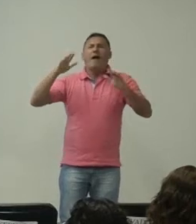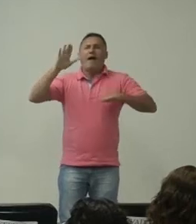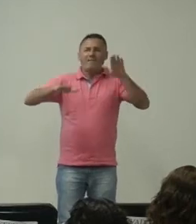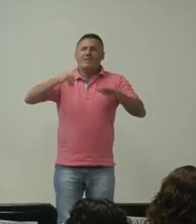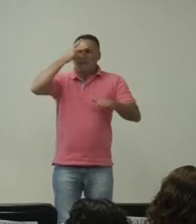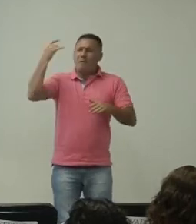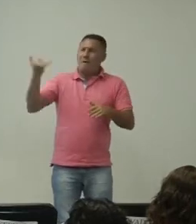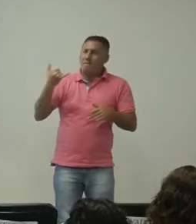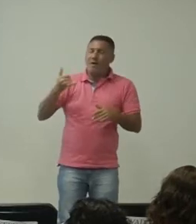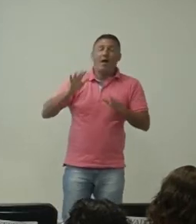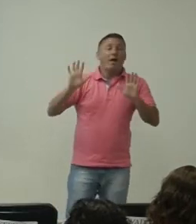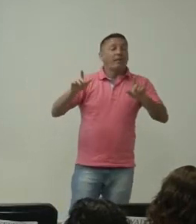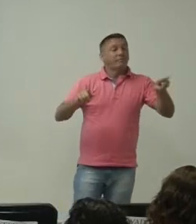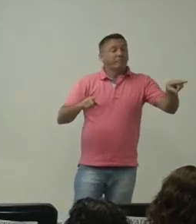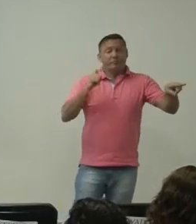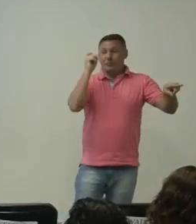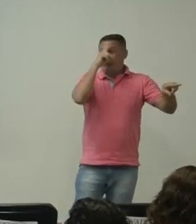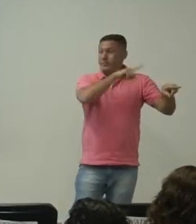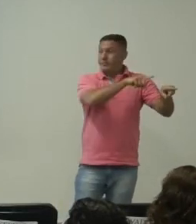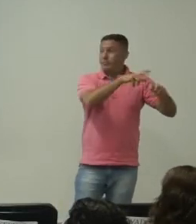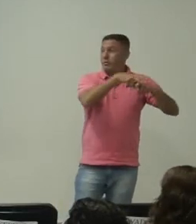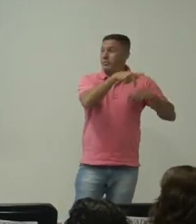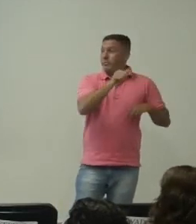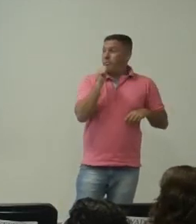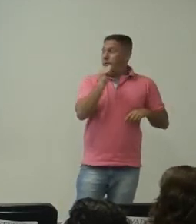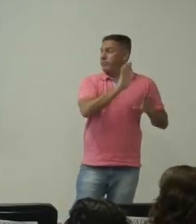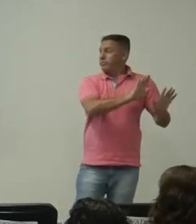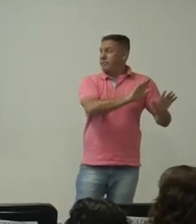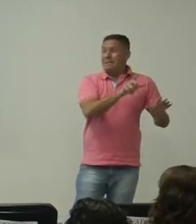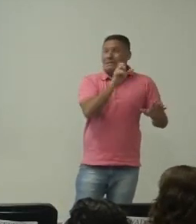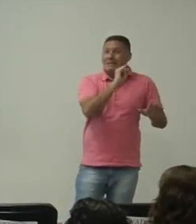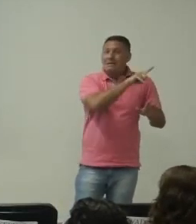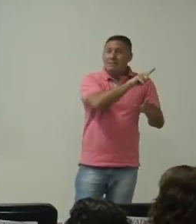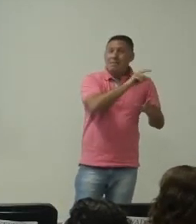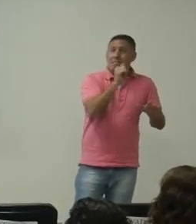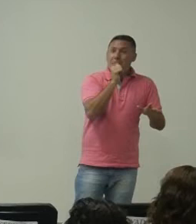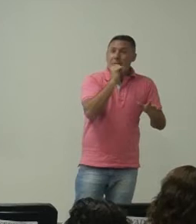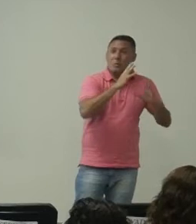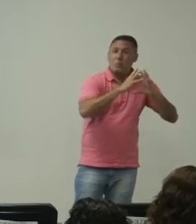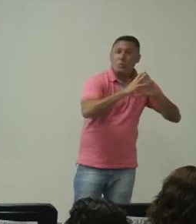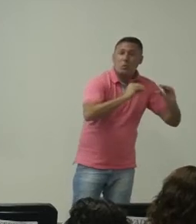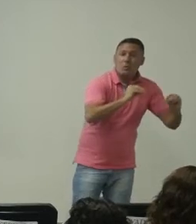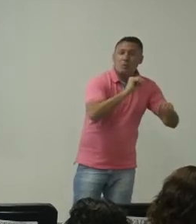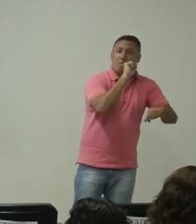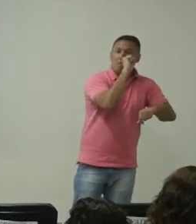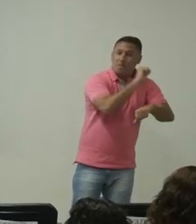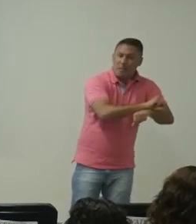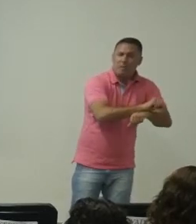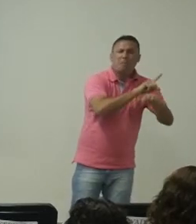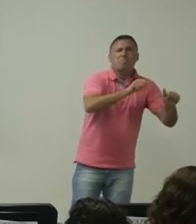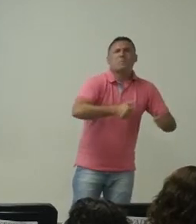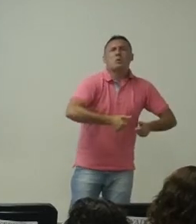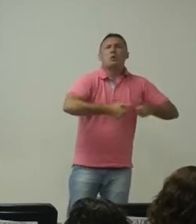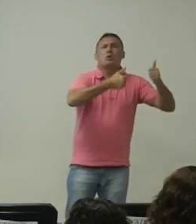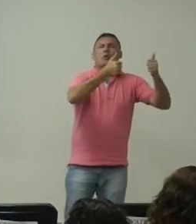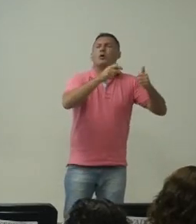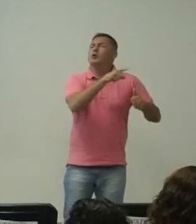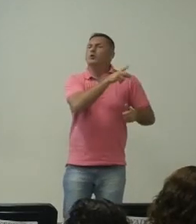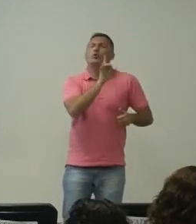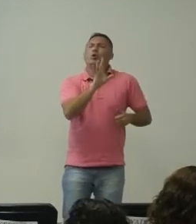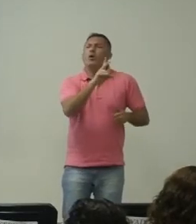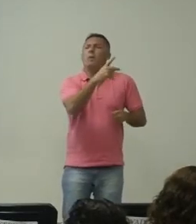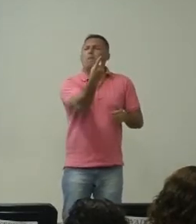é isso, Lorena. O problema é a bebida. Se ele parasse de beber, ele só me bate quando